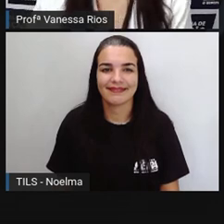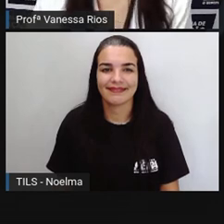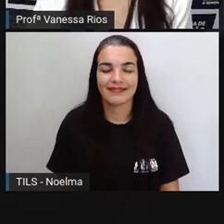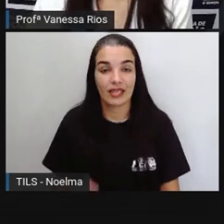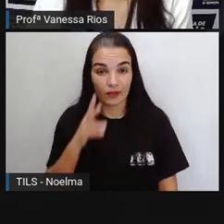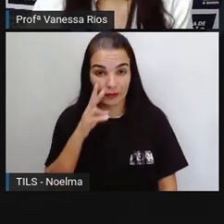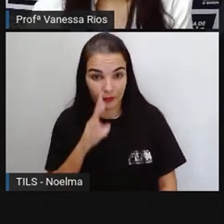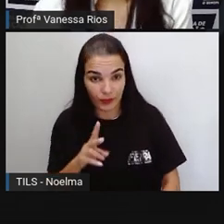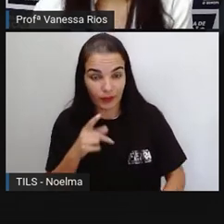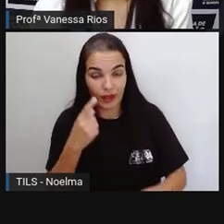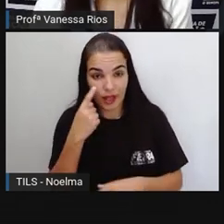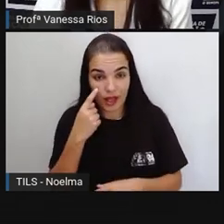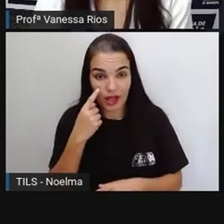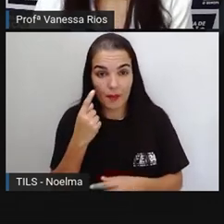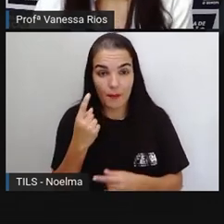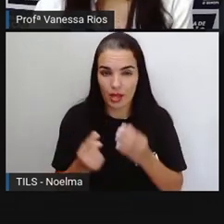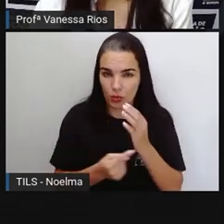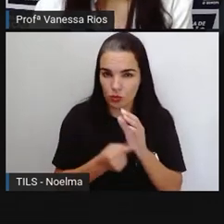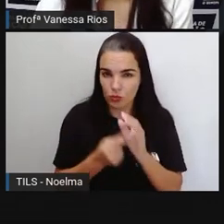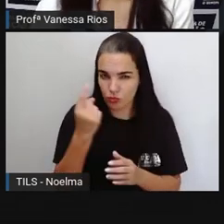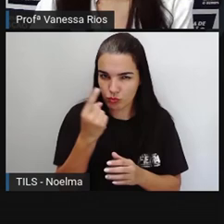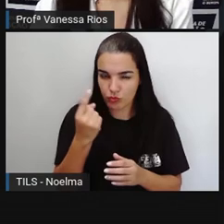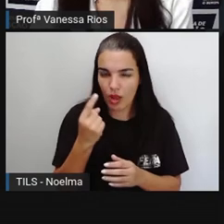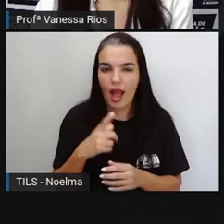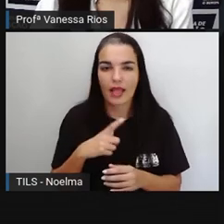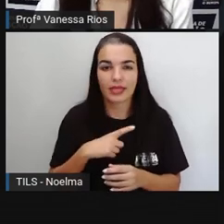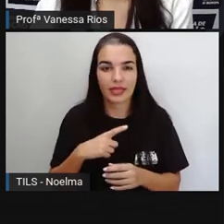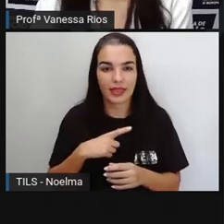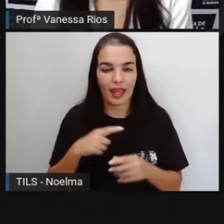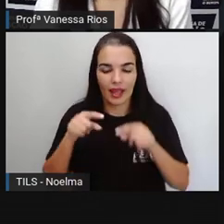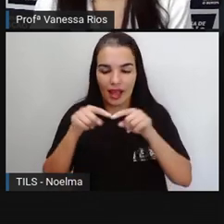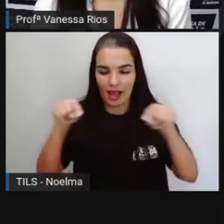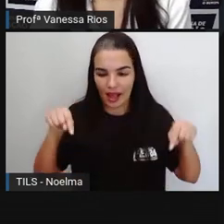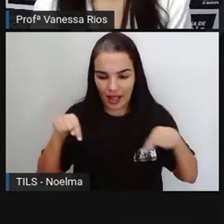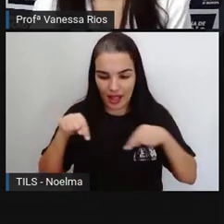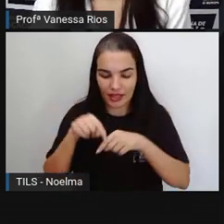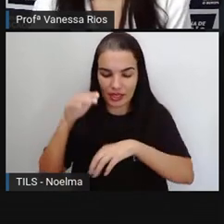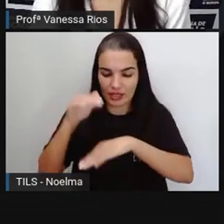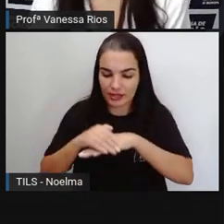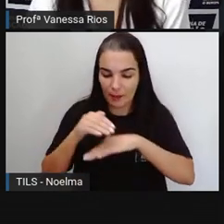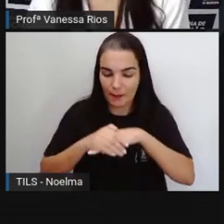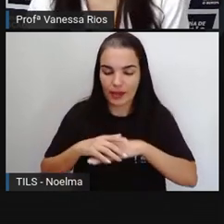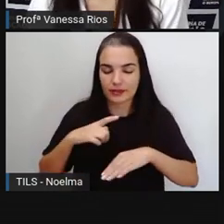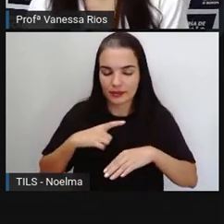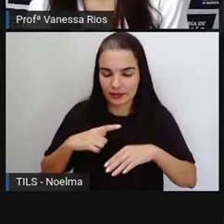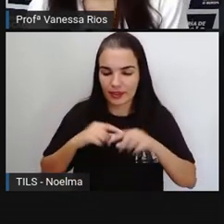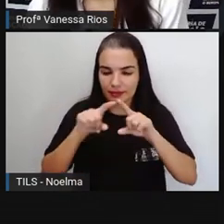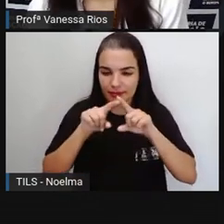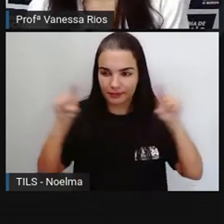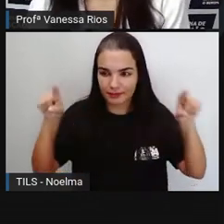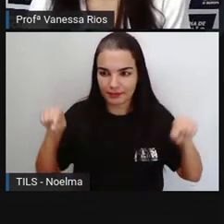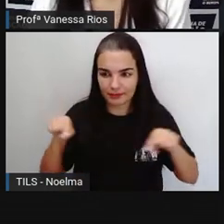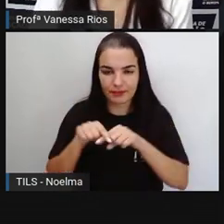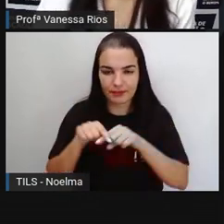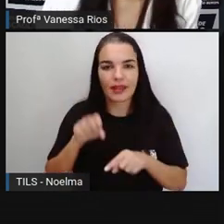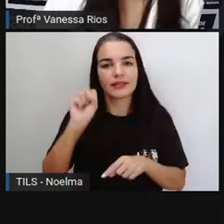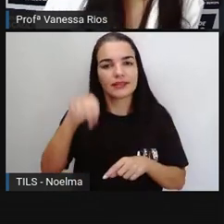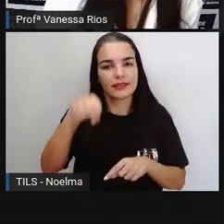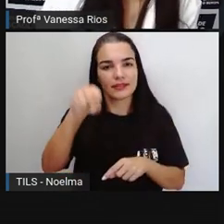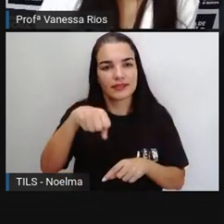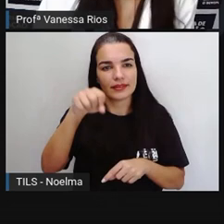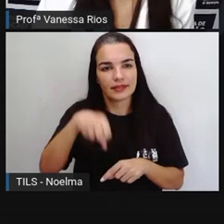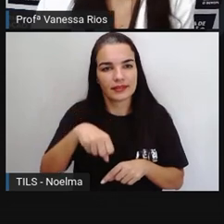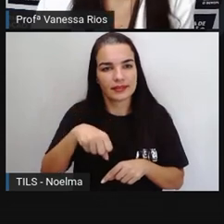Então, observando aí a afirmativa número 1, a caixa de sapato tem faces retangulares. A gente